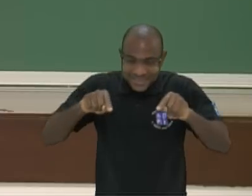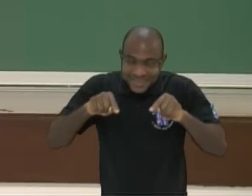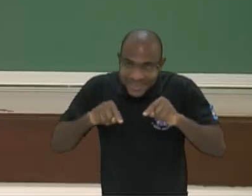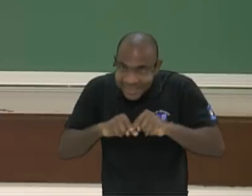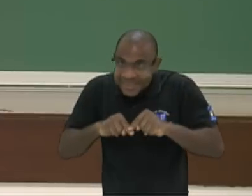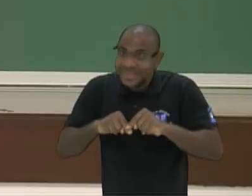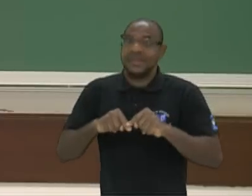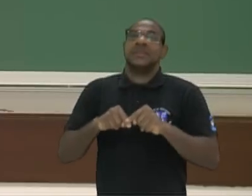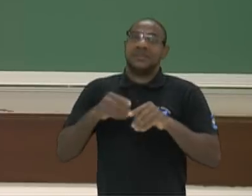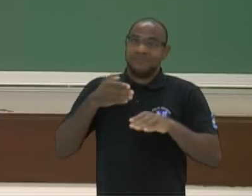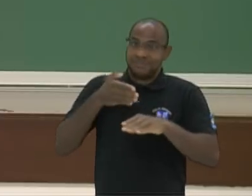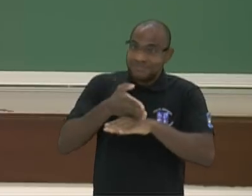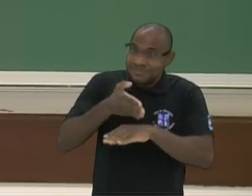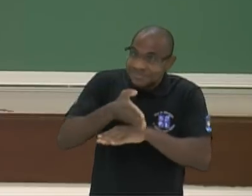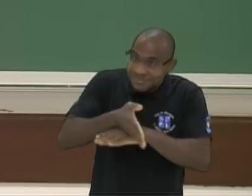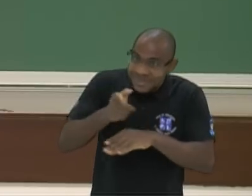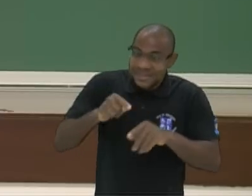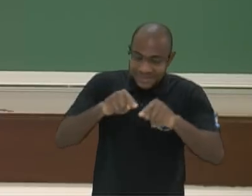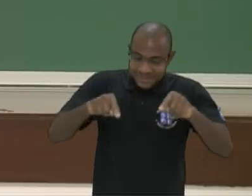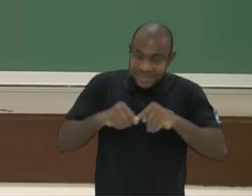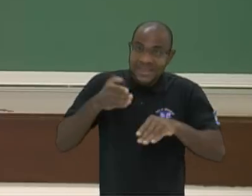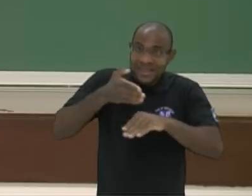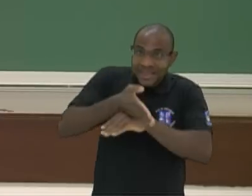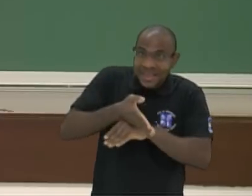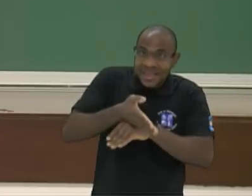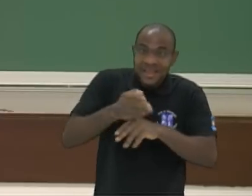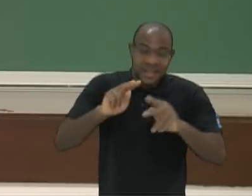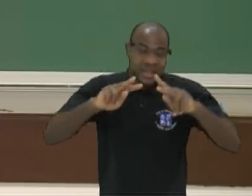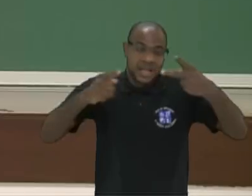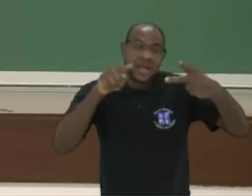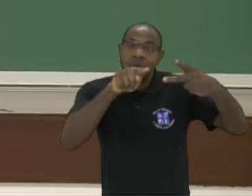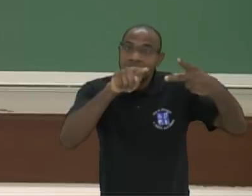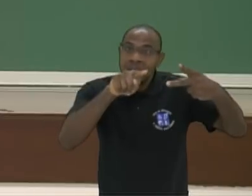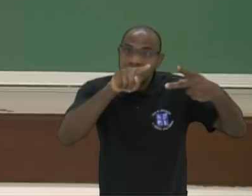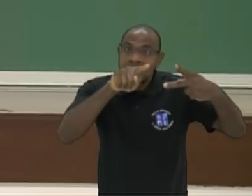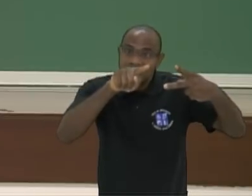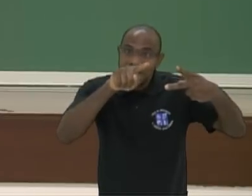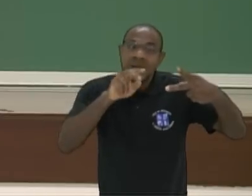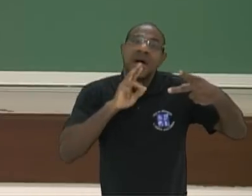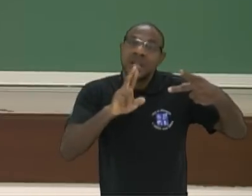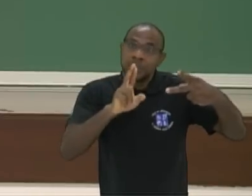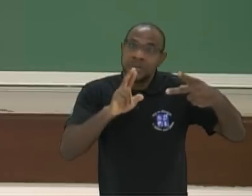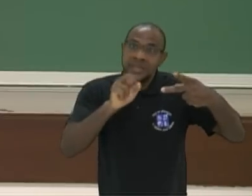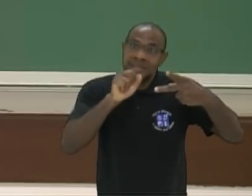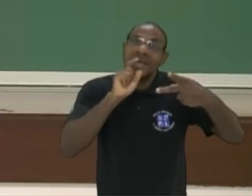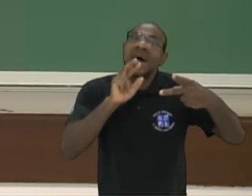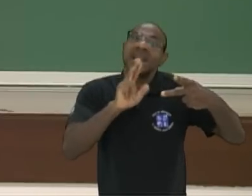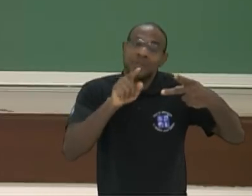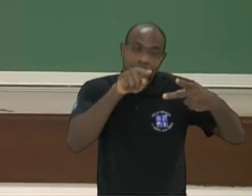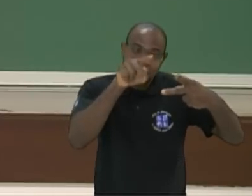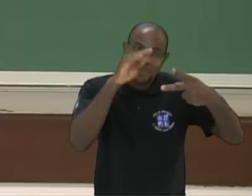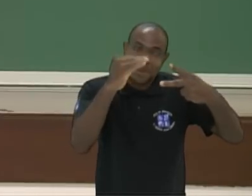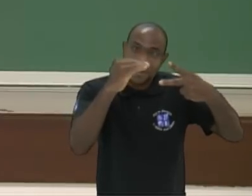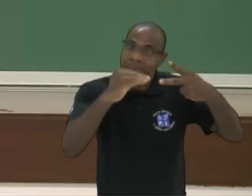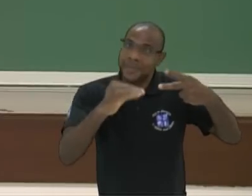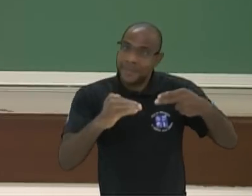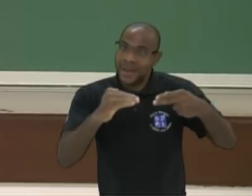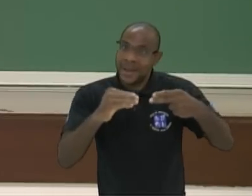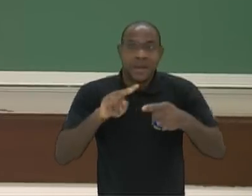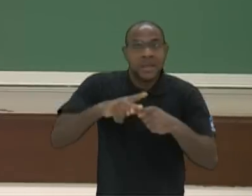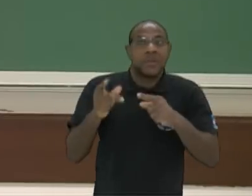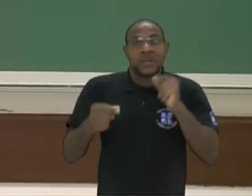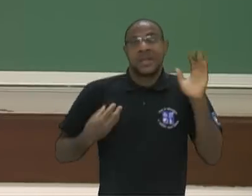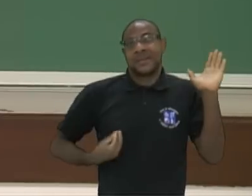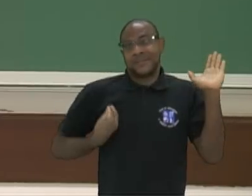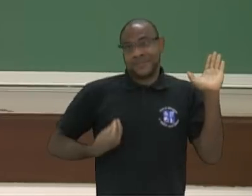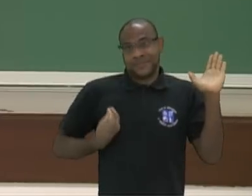e responder as duas atividadezinhas que eu deixei para você e já garantir a sua presença. Agora, você não tem acesso ao Classroom? Também não tem